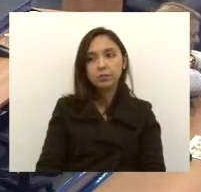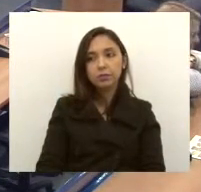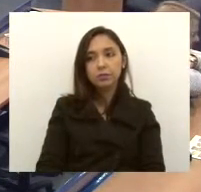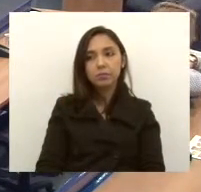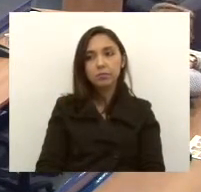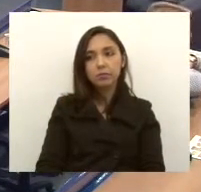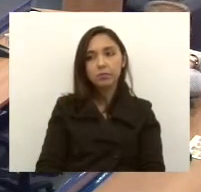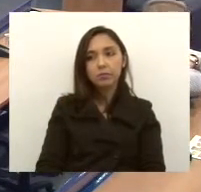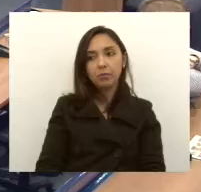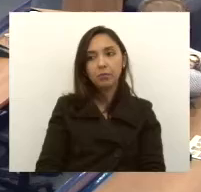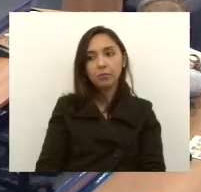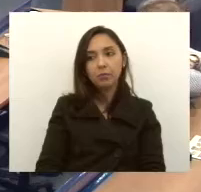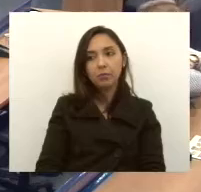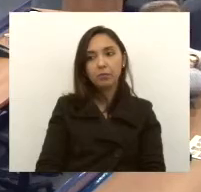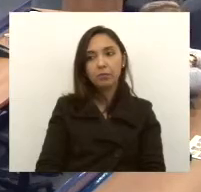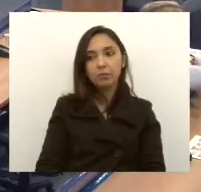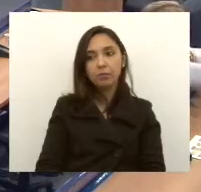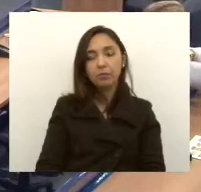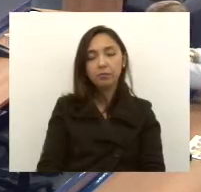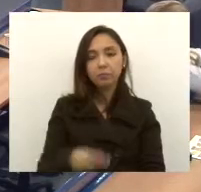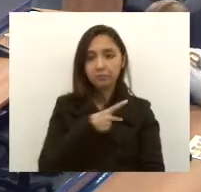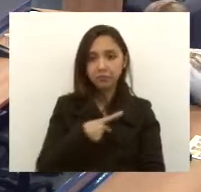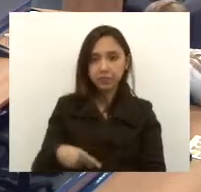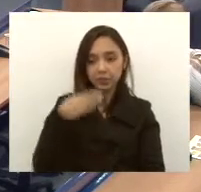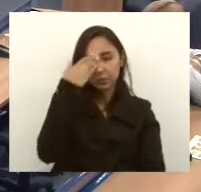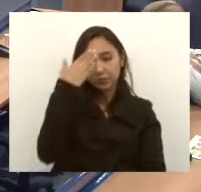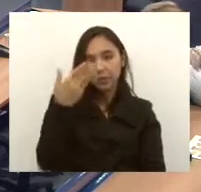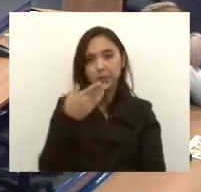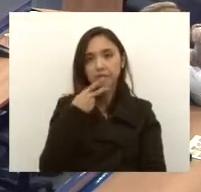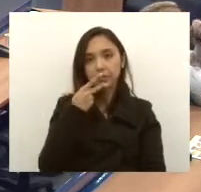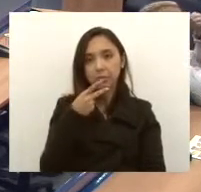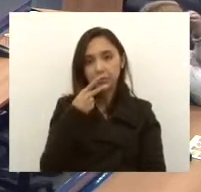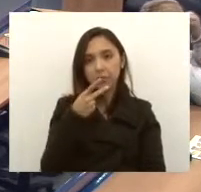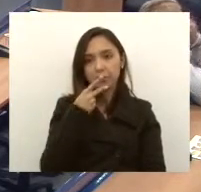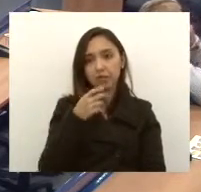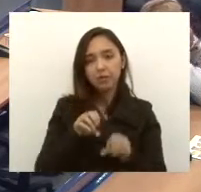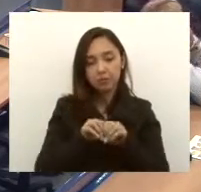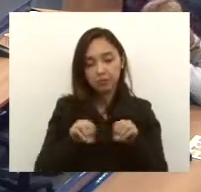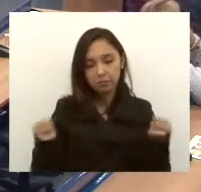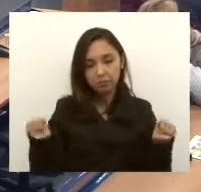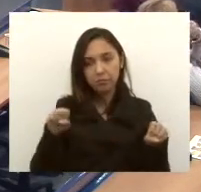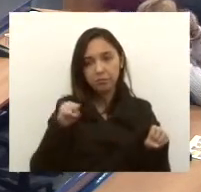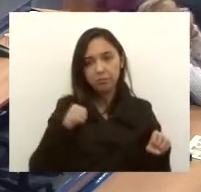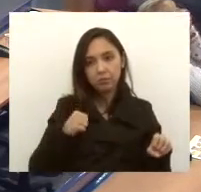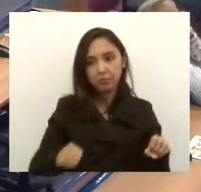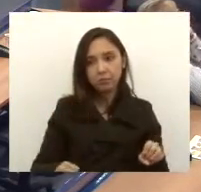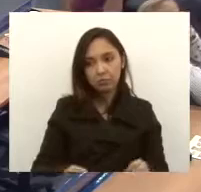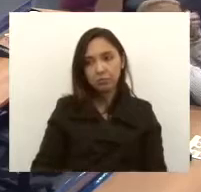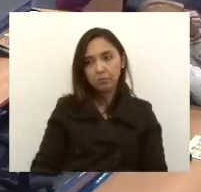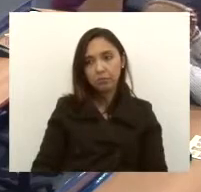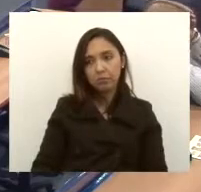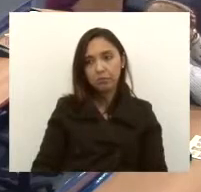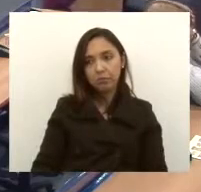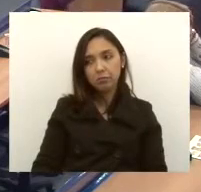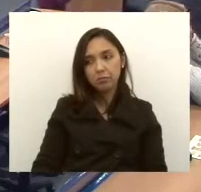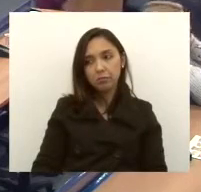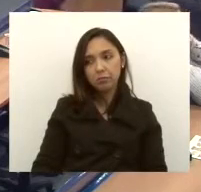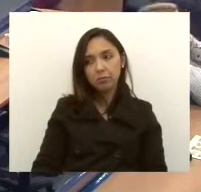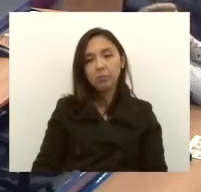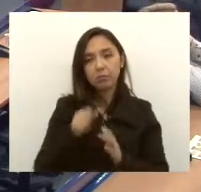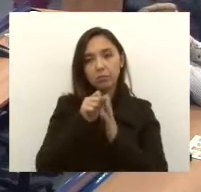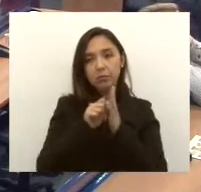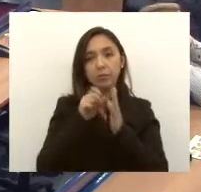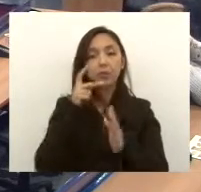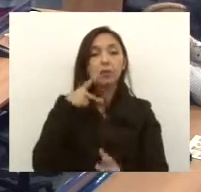Alô, obrigado, presidente. Eu também vou falar sobre esgoto, mas eu esperei essa parte... Pelo artigo 5, vereador. Desculpa, presidente,